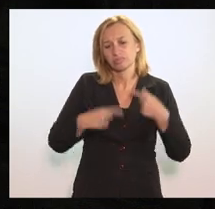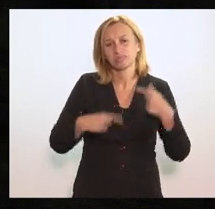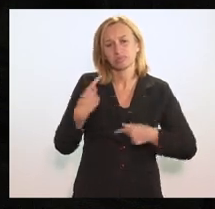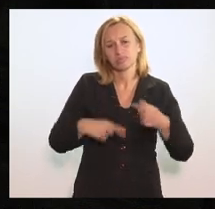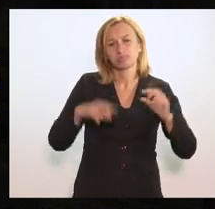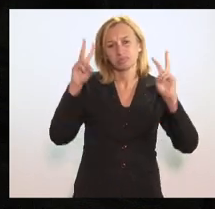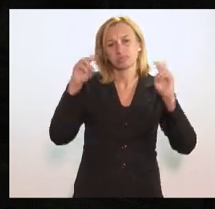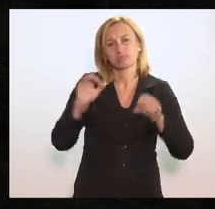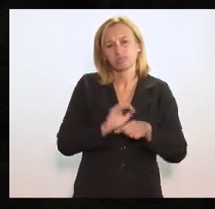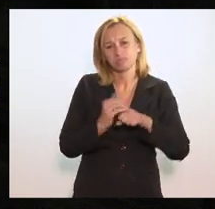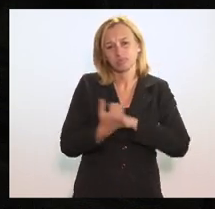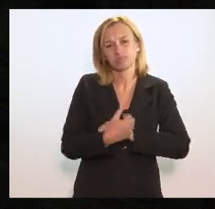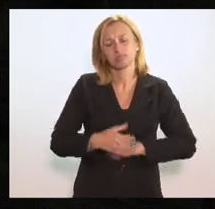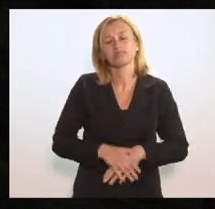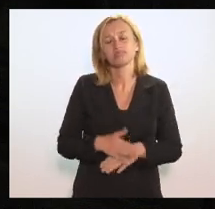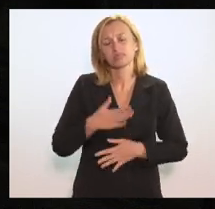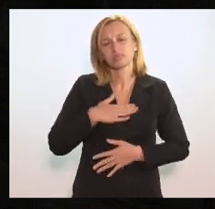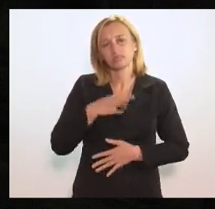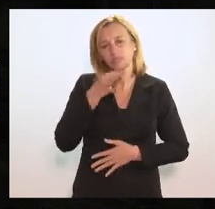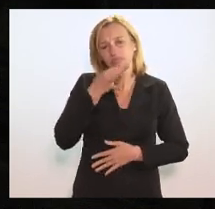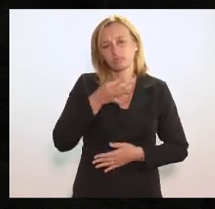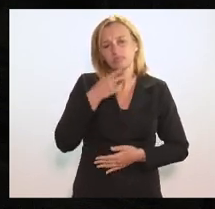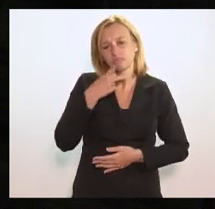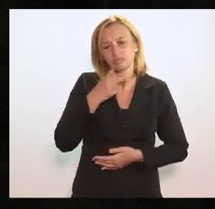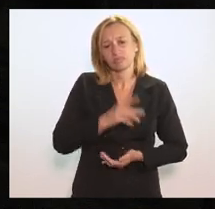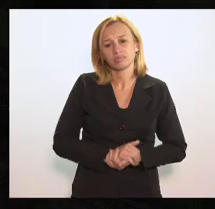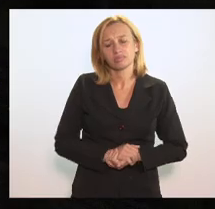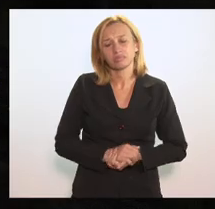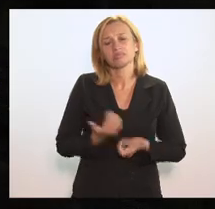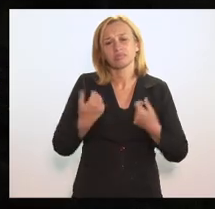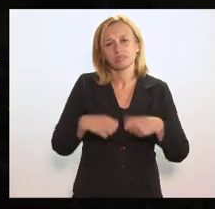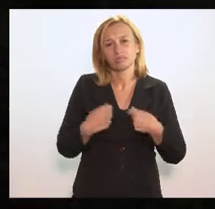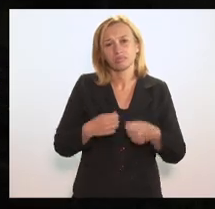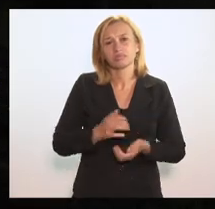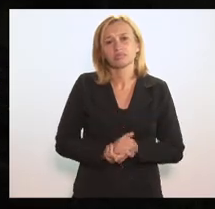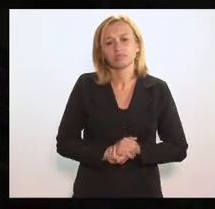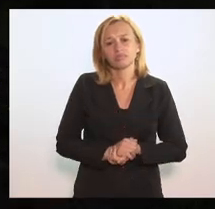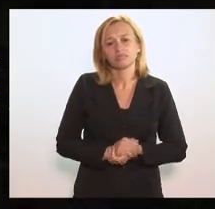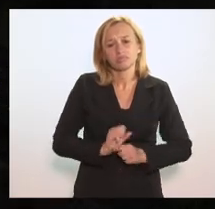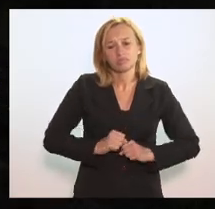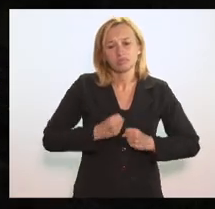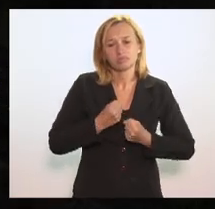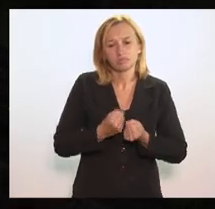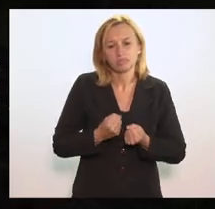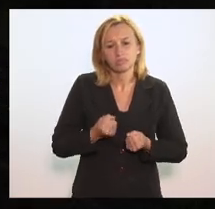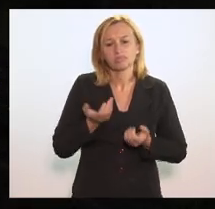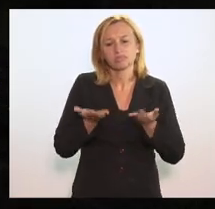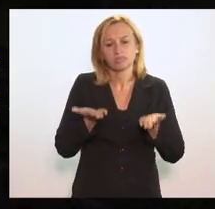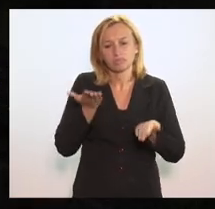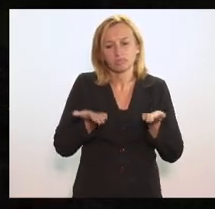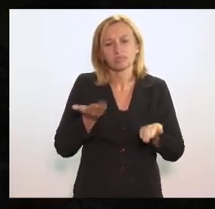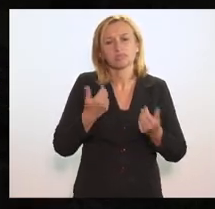tema da Covid. Então, fico aqui meu registro dessa necessidade de buscar esse equilíbrio,